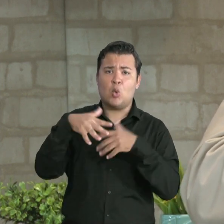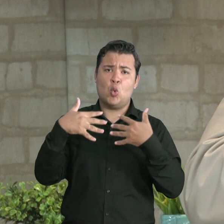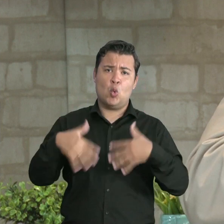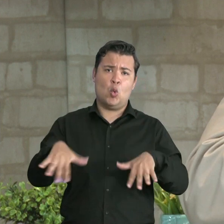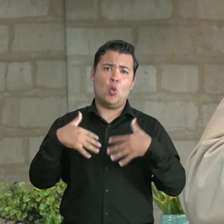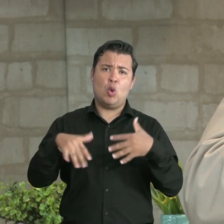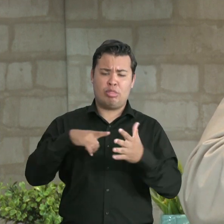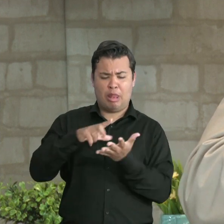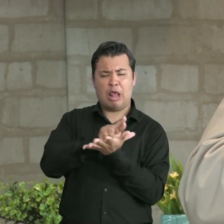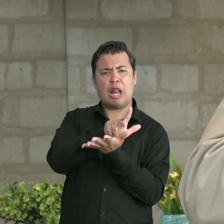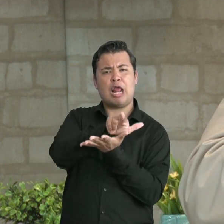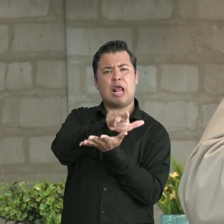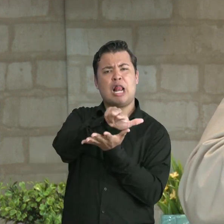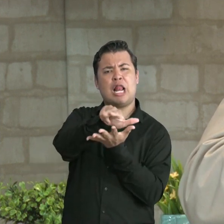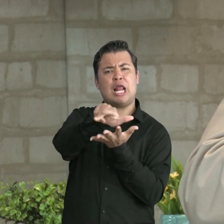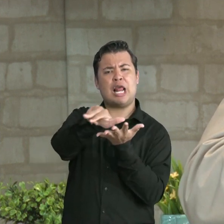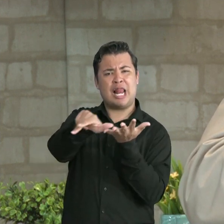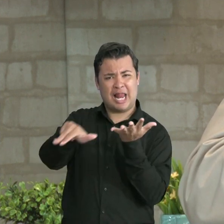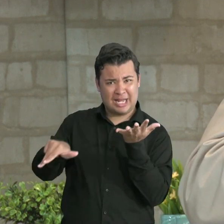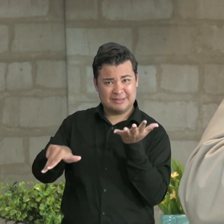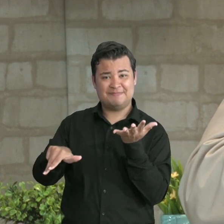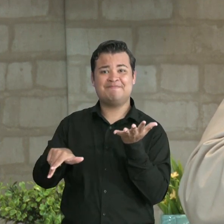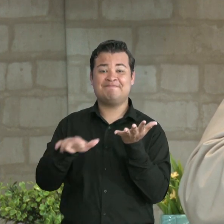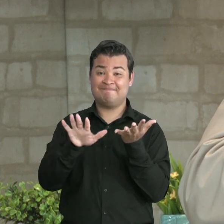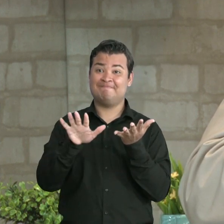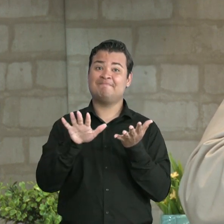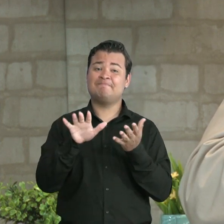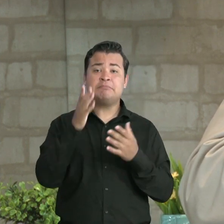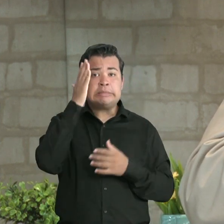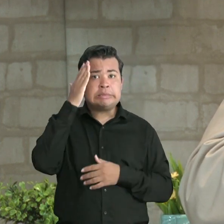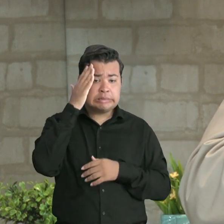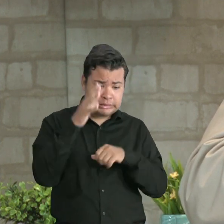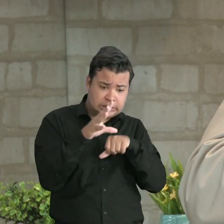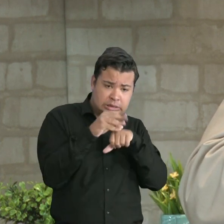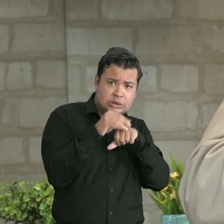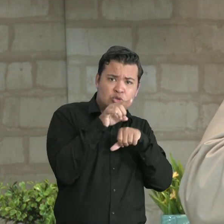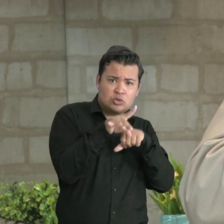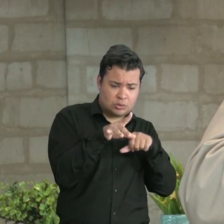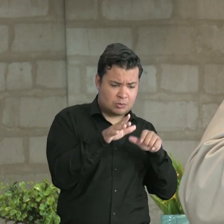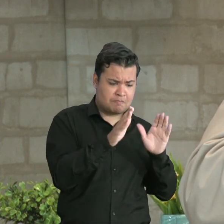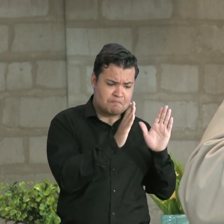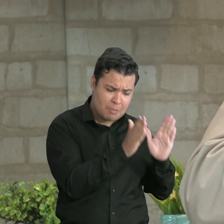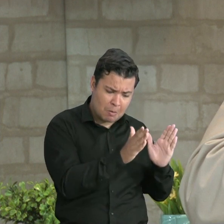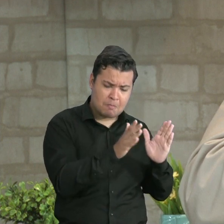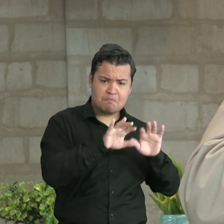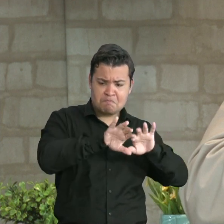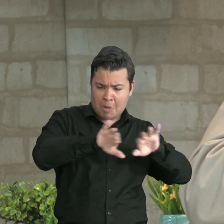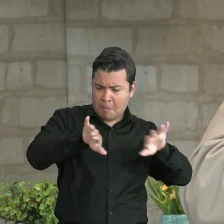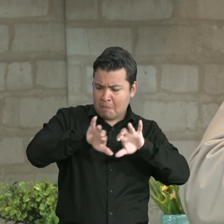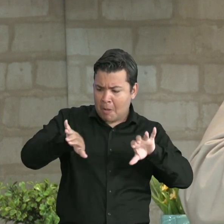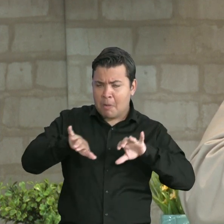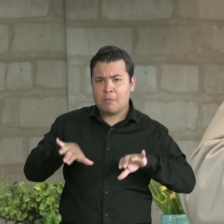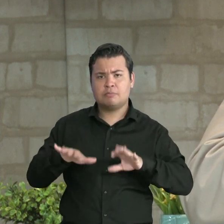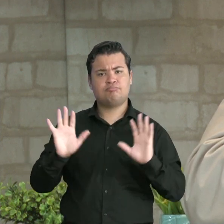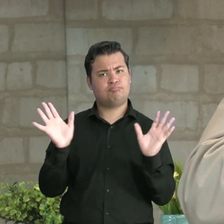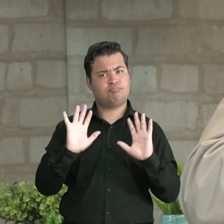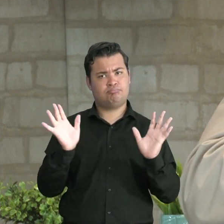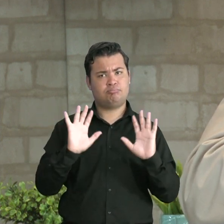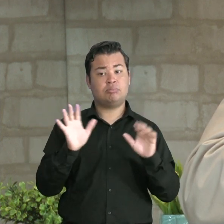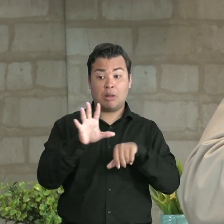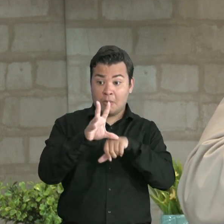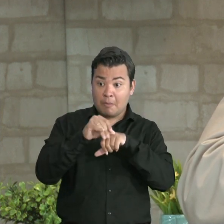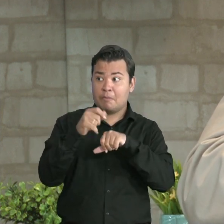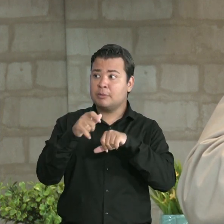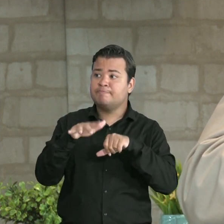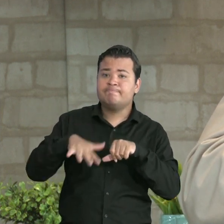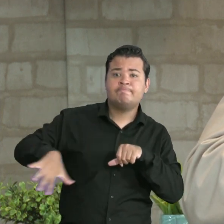Não é? O saber já não se contém mais em compartimentos estanques, mas devem dialogar e conversar entre